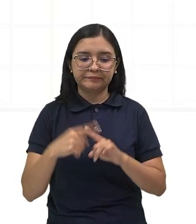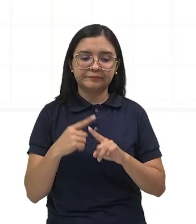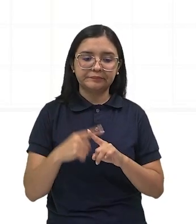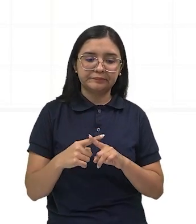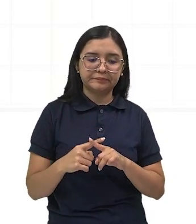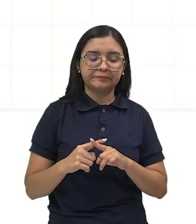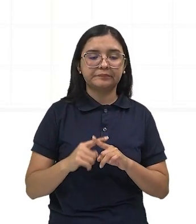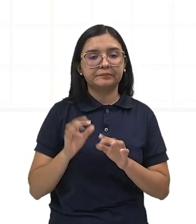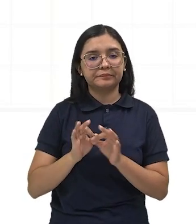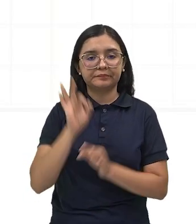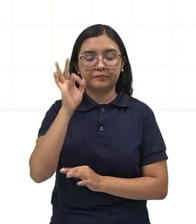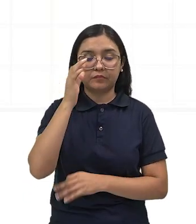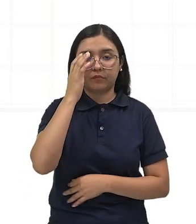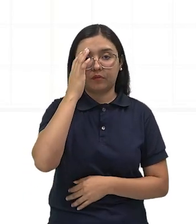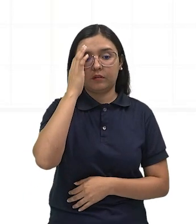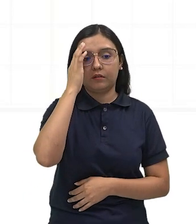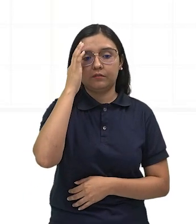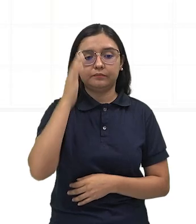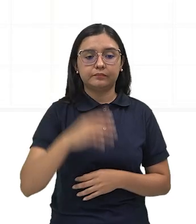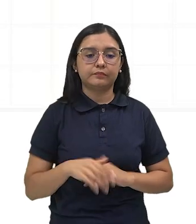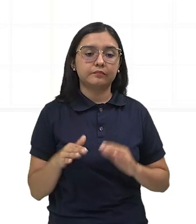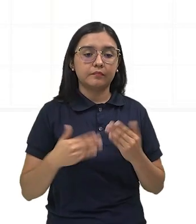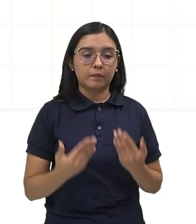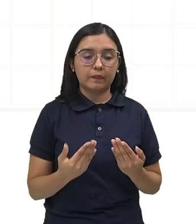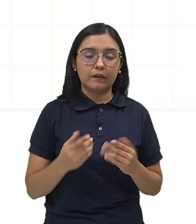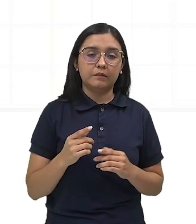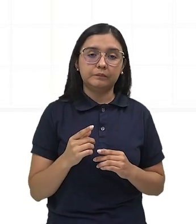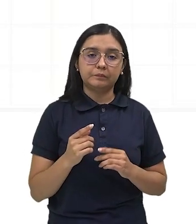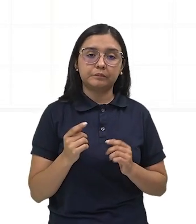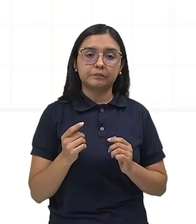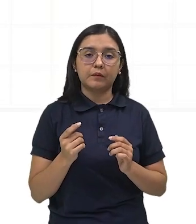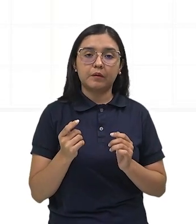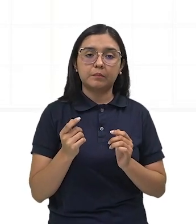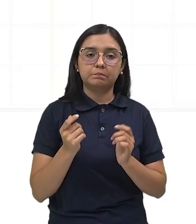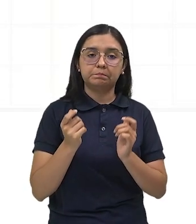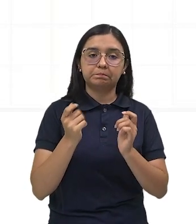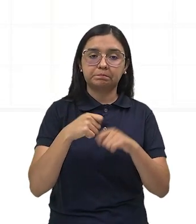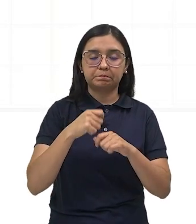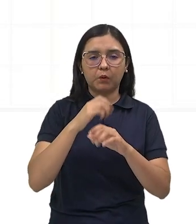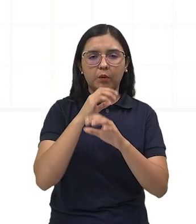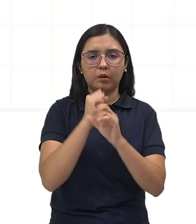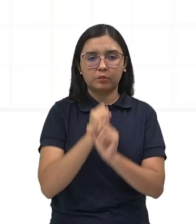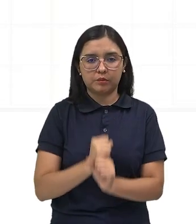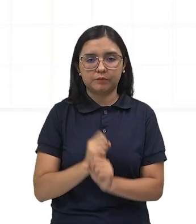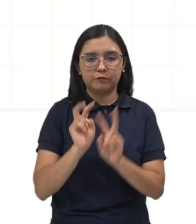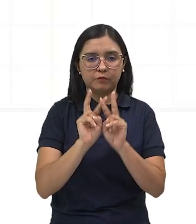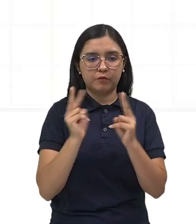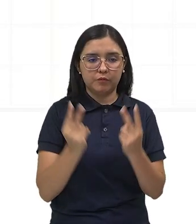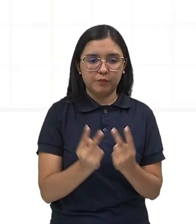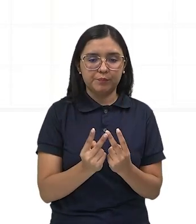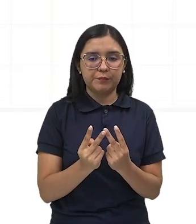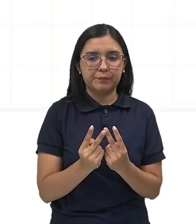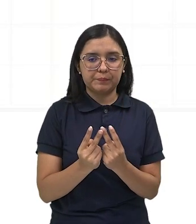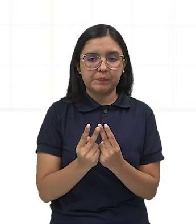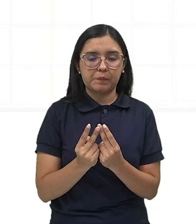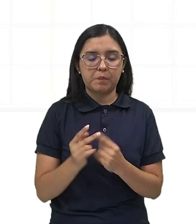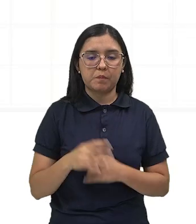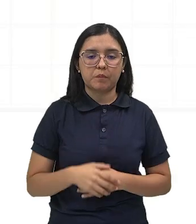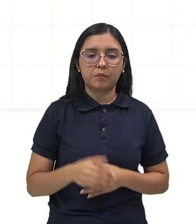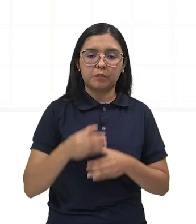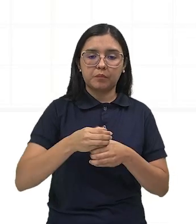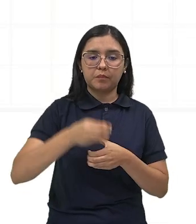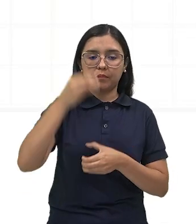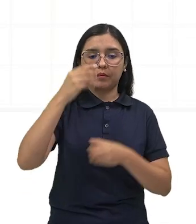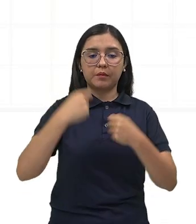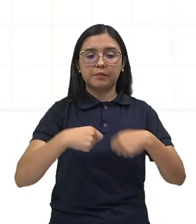vezes a altura. Então, para nós calcularmos o volume de um cilindro,